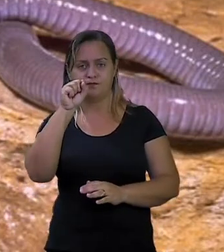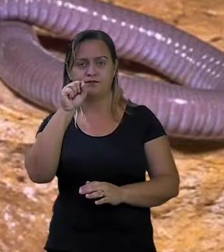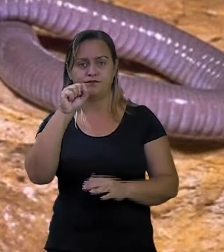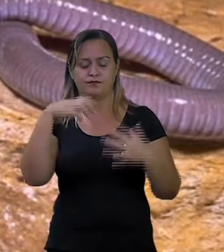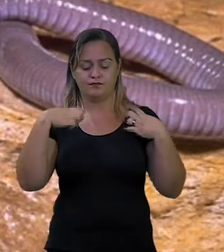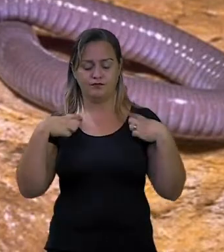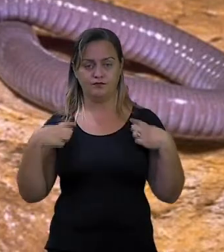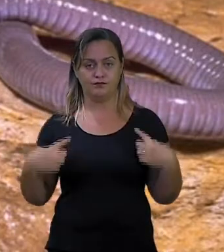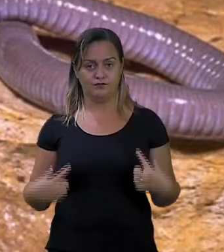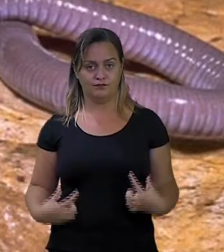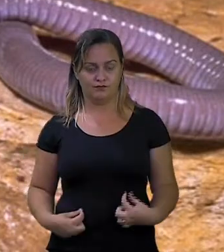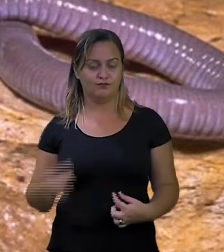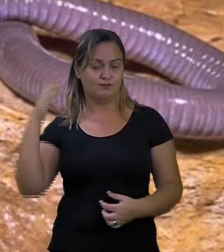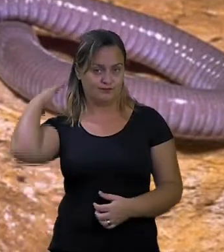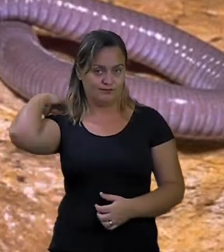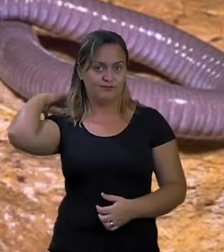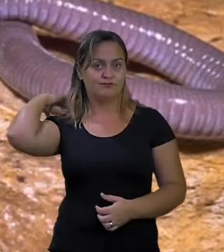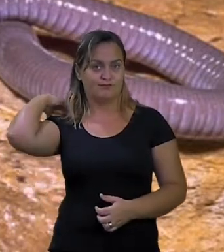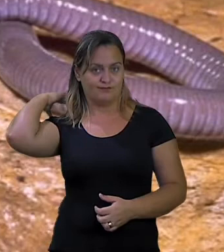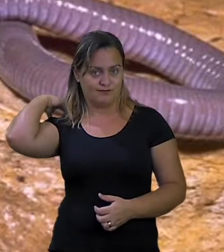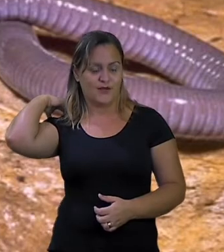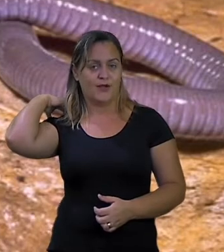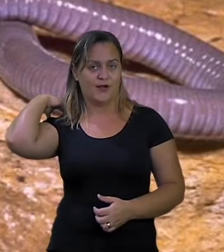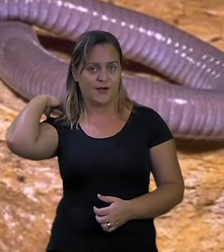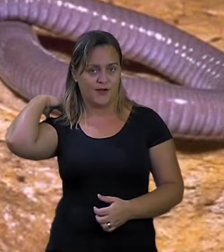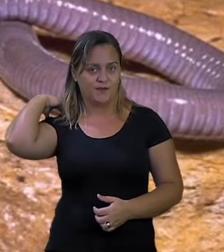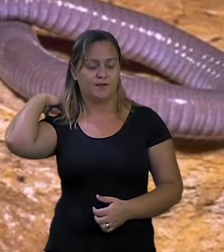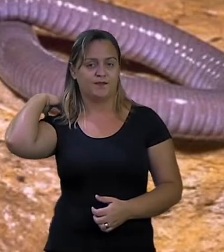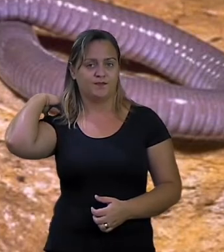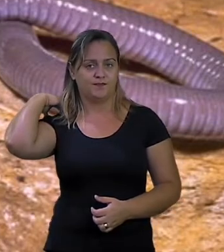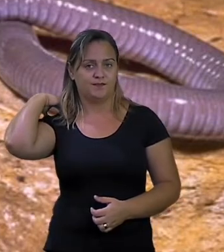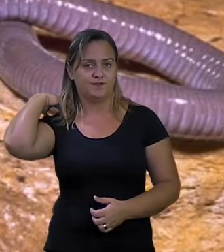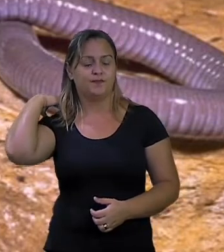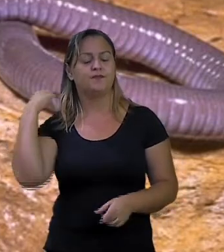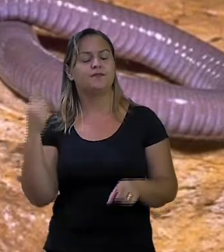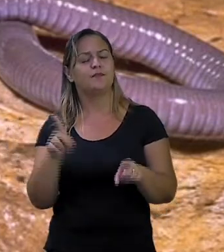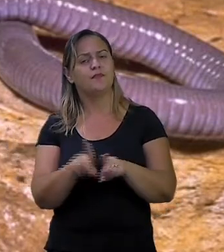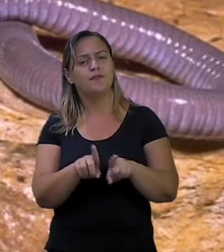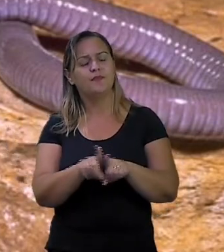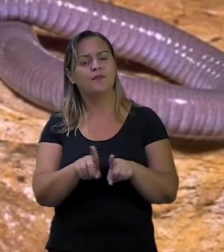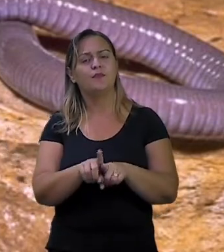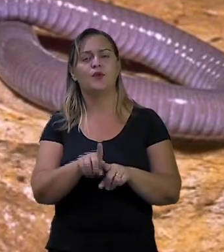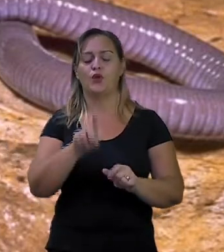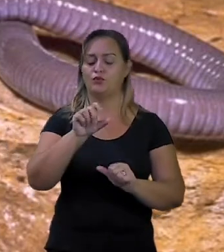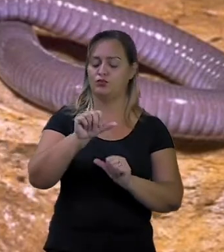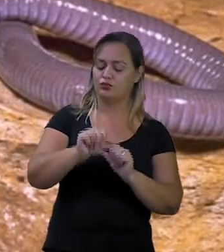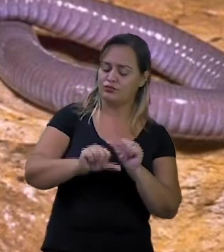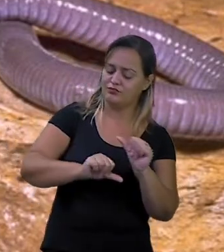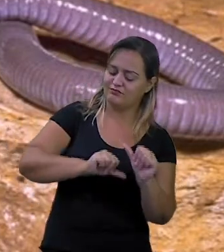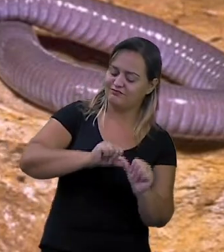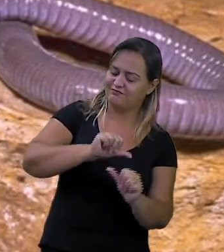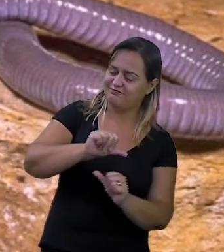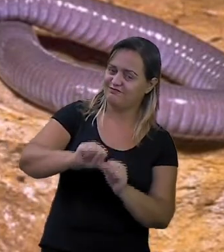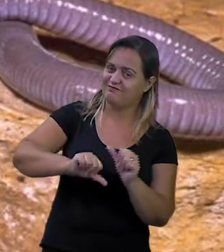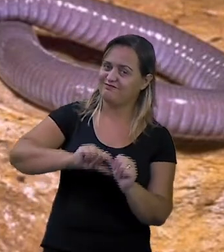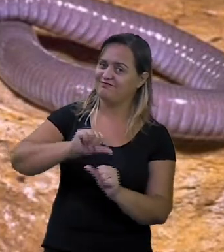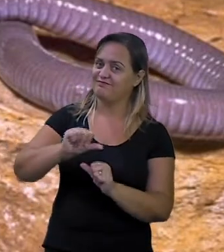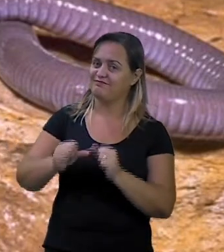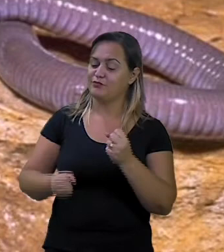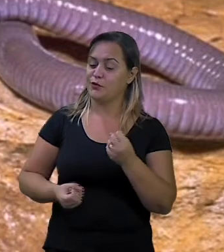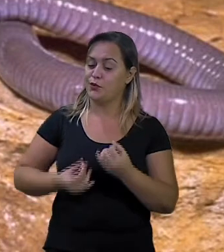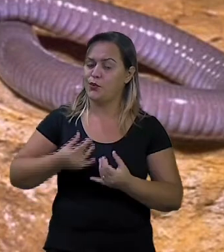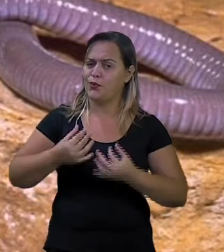seus pulmões. A troca gasosa acontece também nestes seres. Bom, a